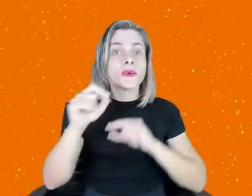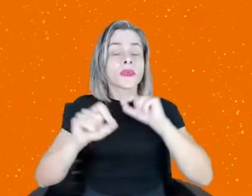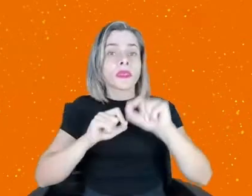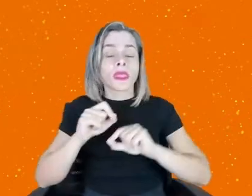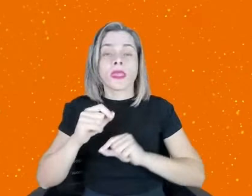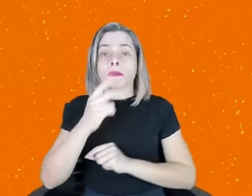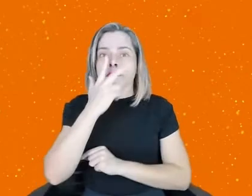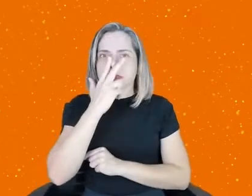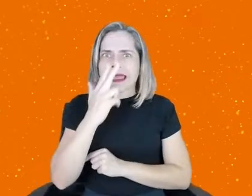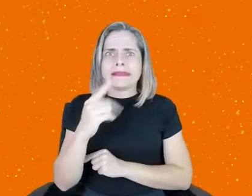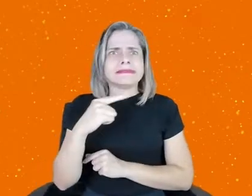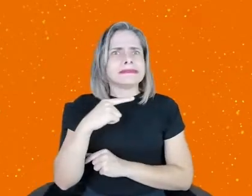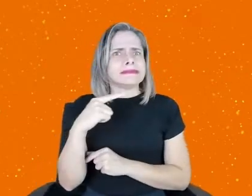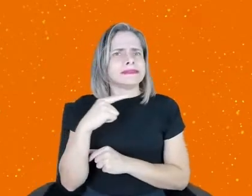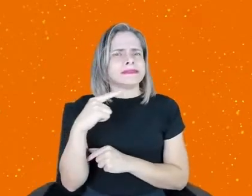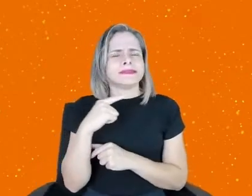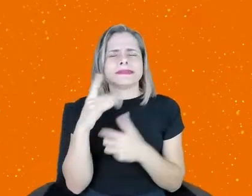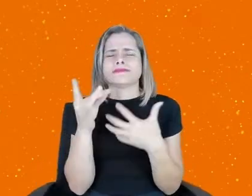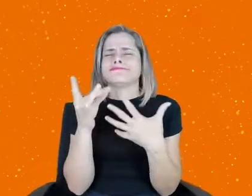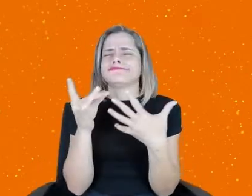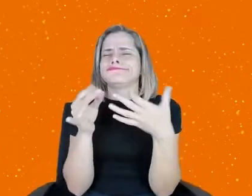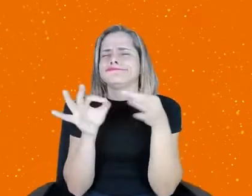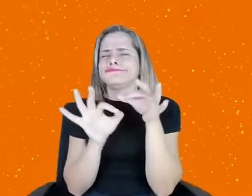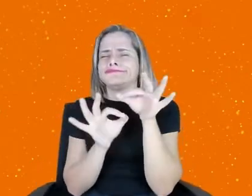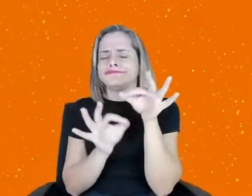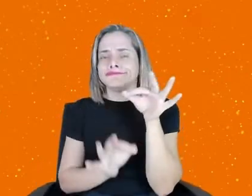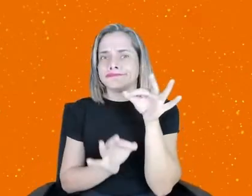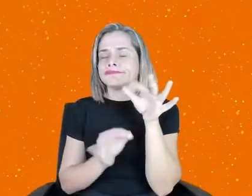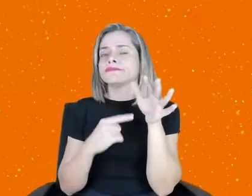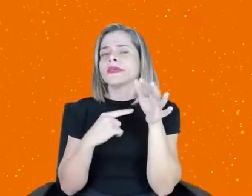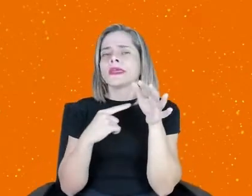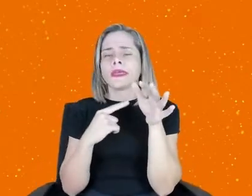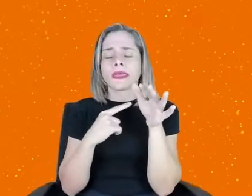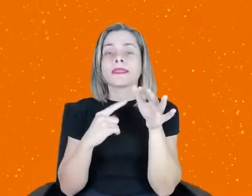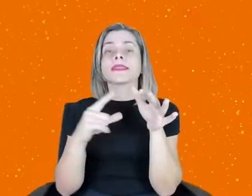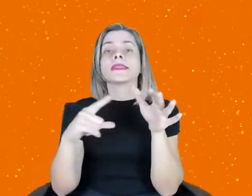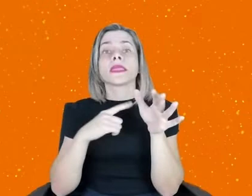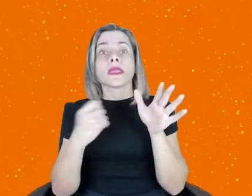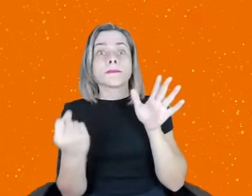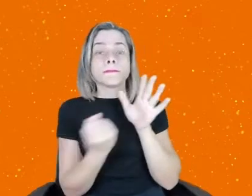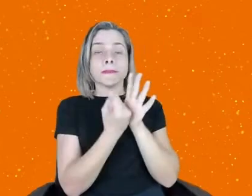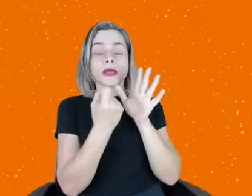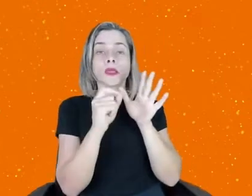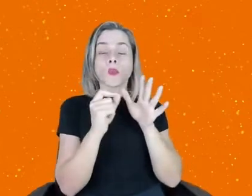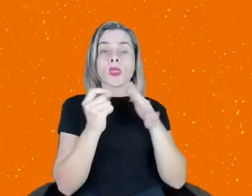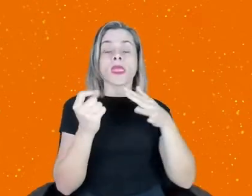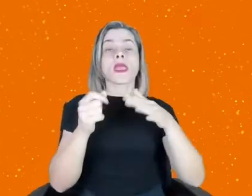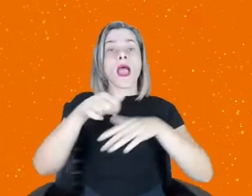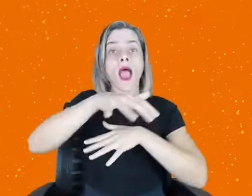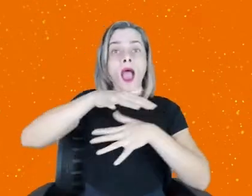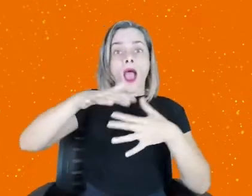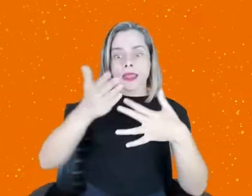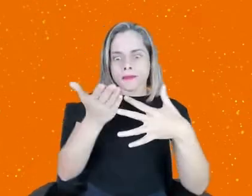bastante Vasco aí que ele empaca e somente no no direcionamento não a segmentação mas ele é ímpar que tem todo um ecossistema